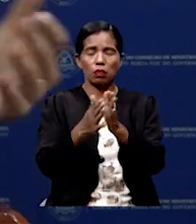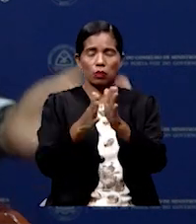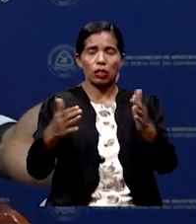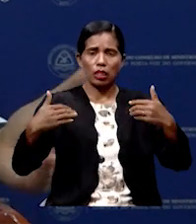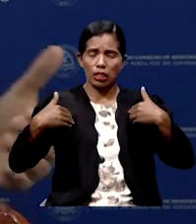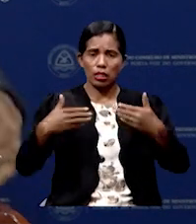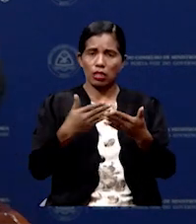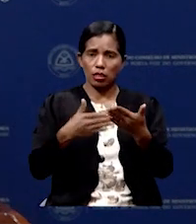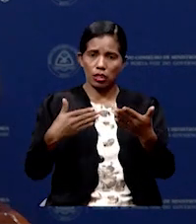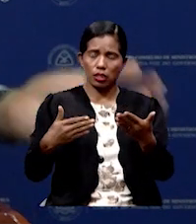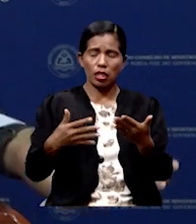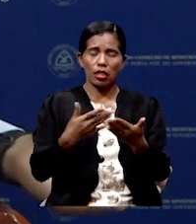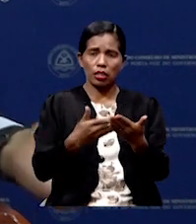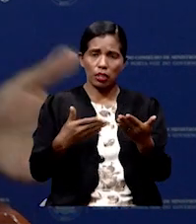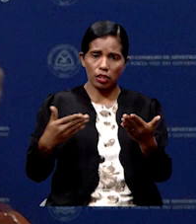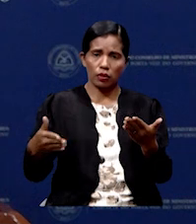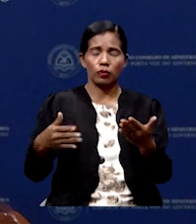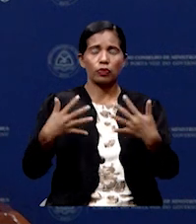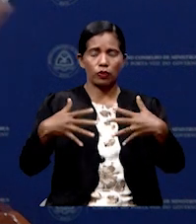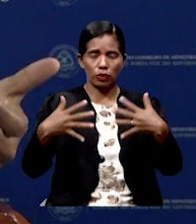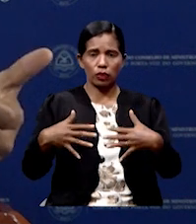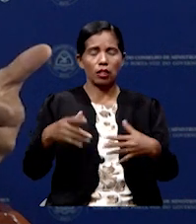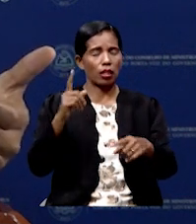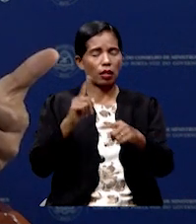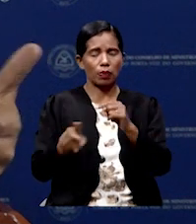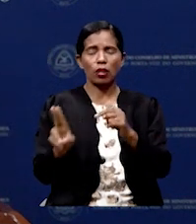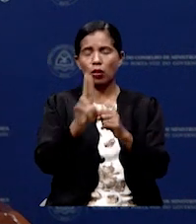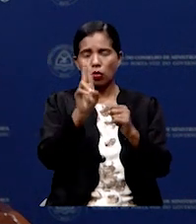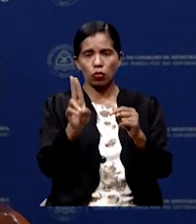tu. La bele espalha ali o tan, não mostra la bele usa